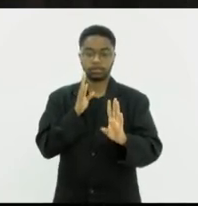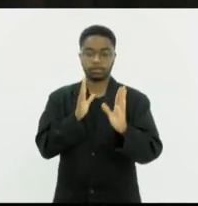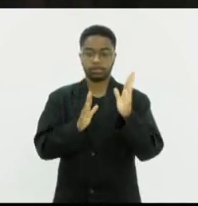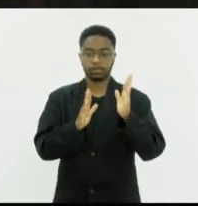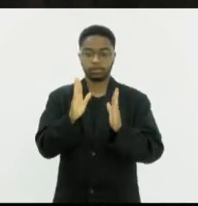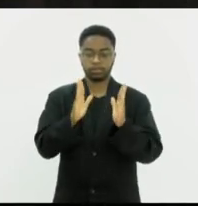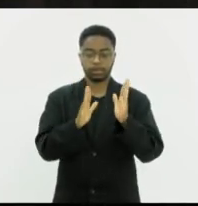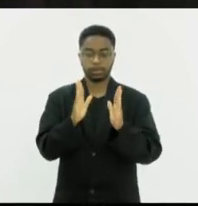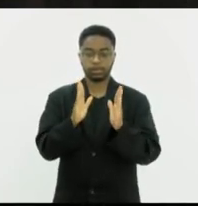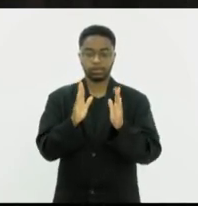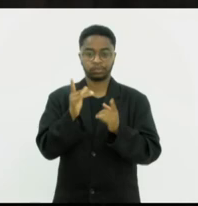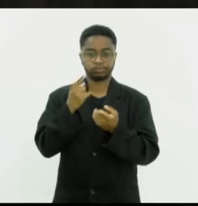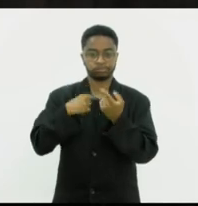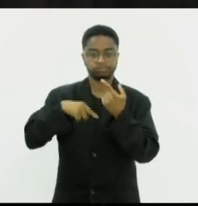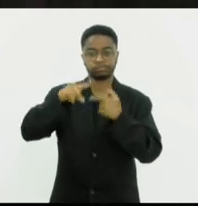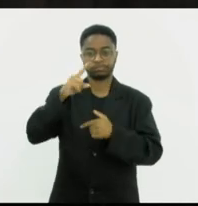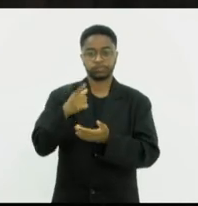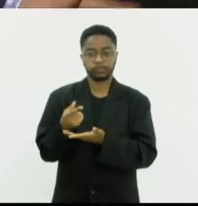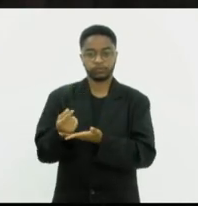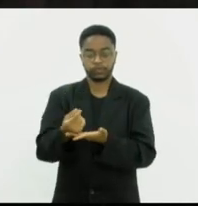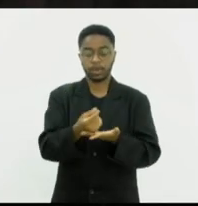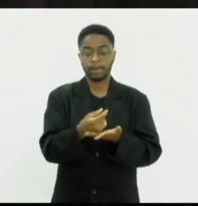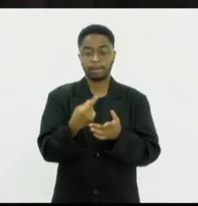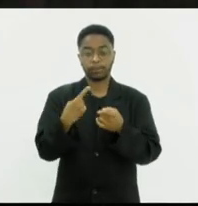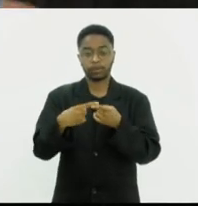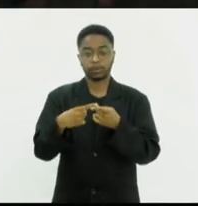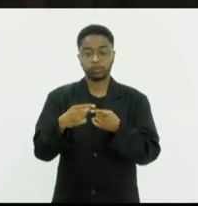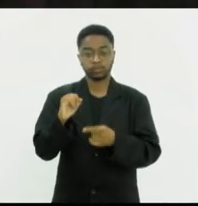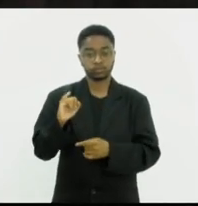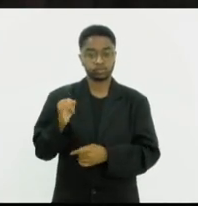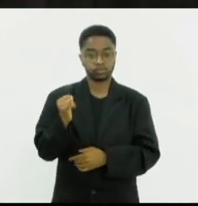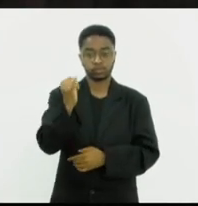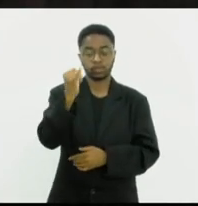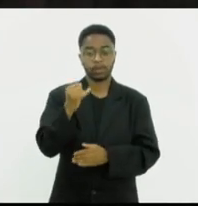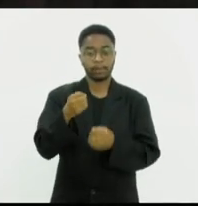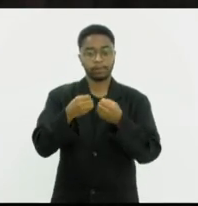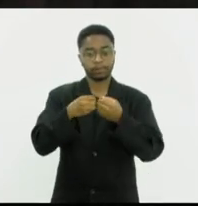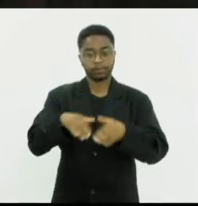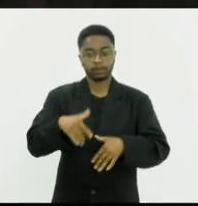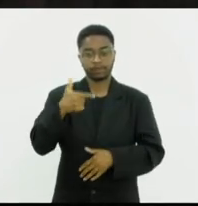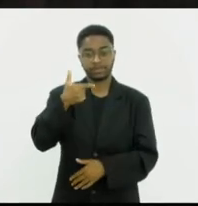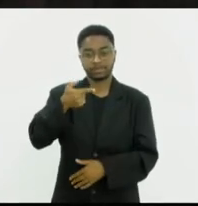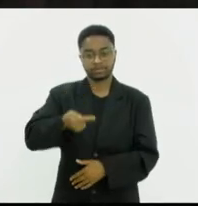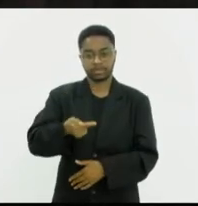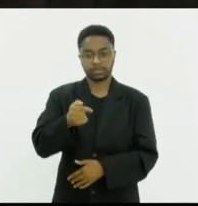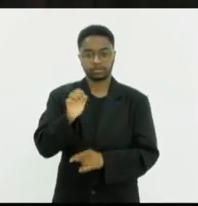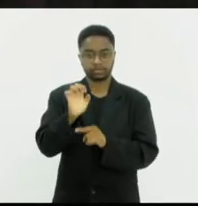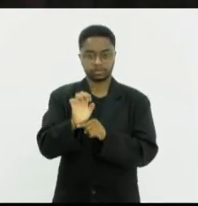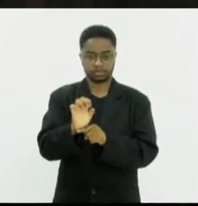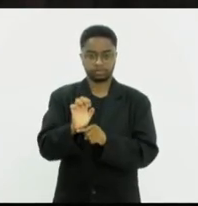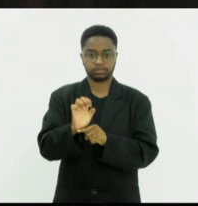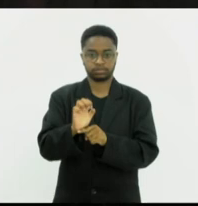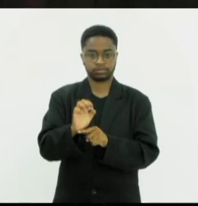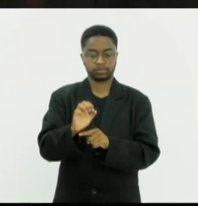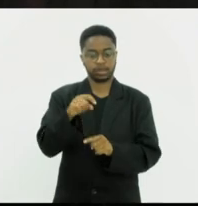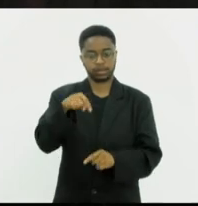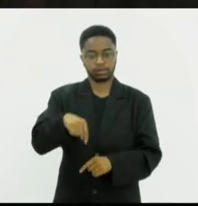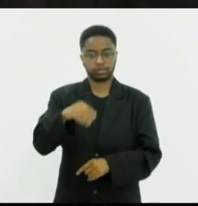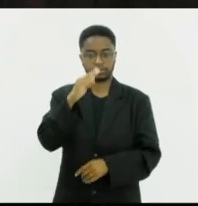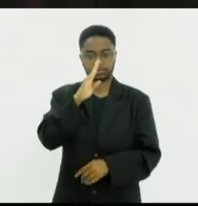de recuperação fiscal. Porque esses juros afetam os 27 estados da